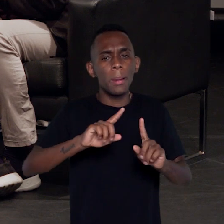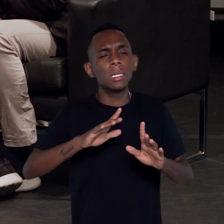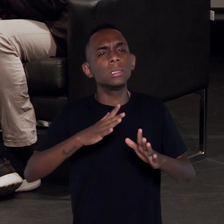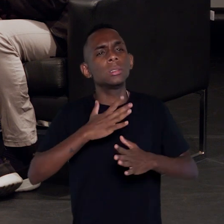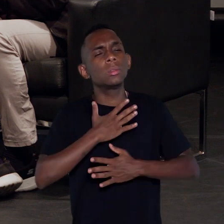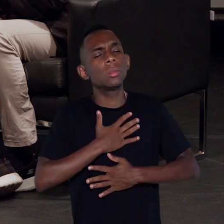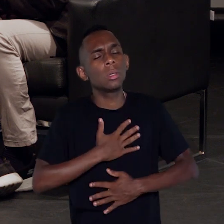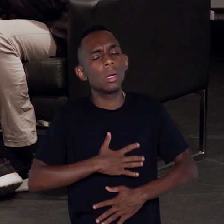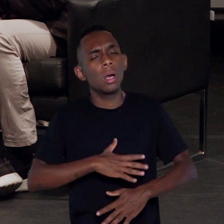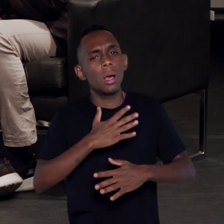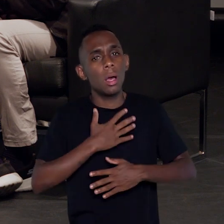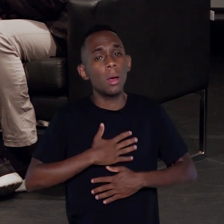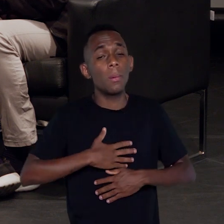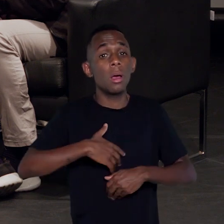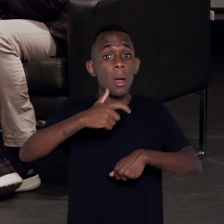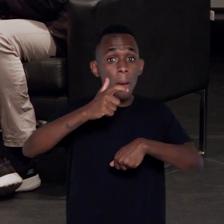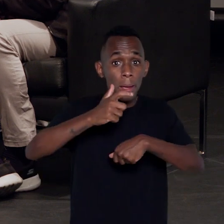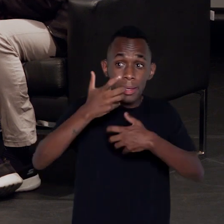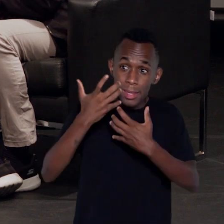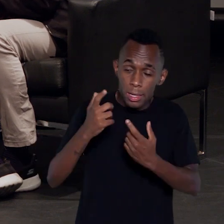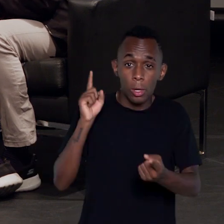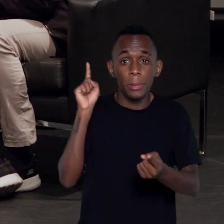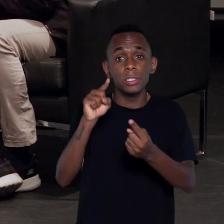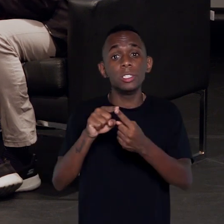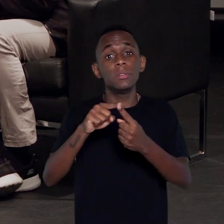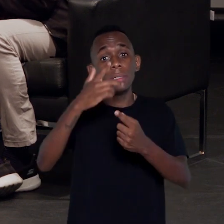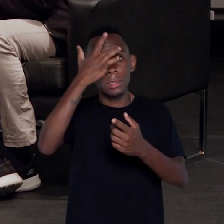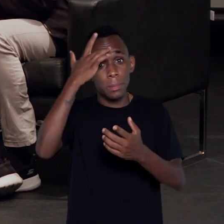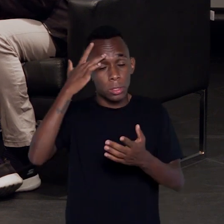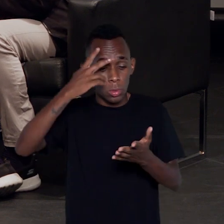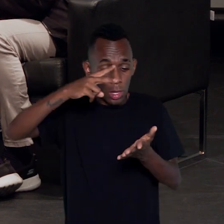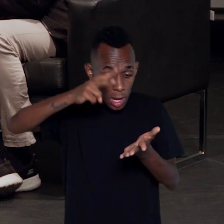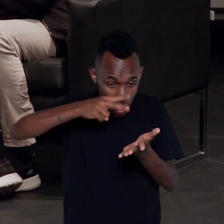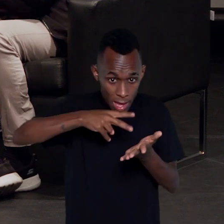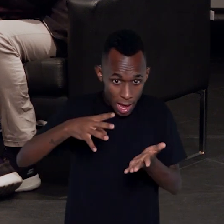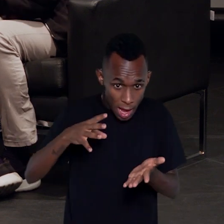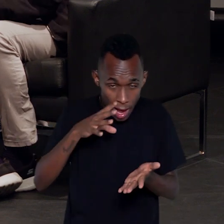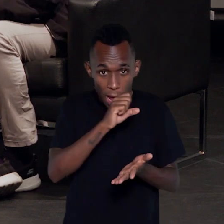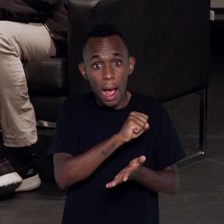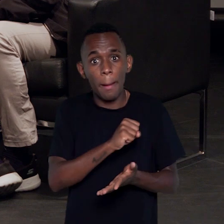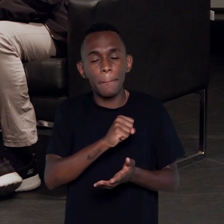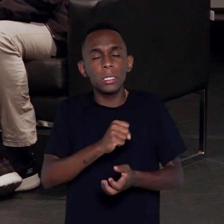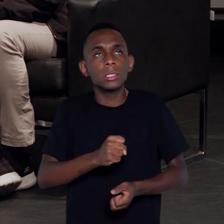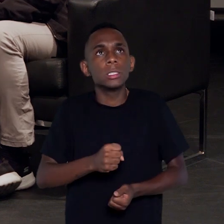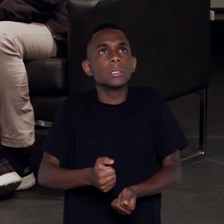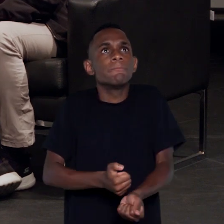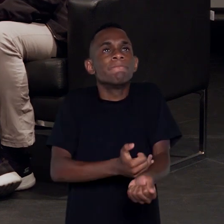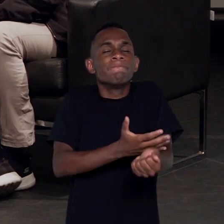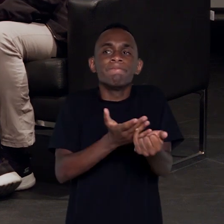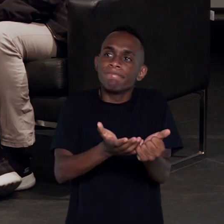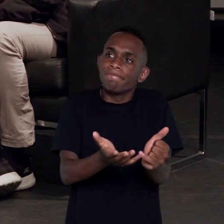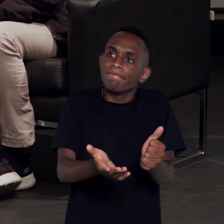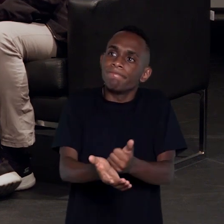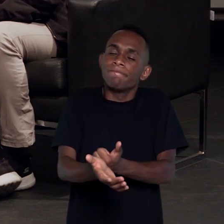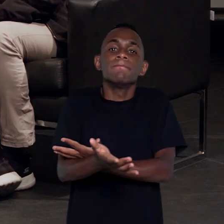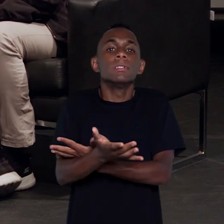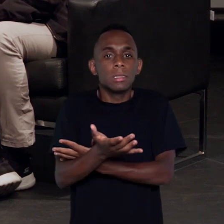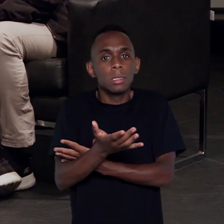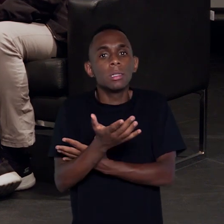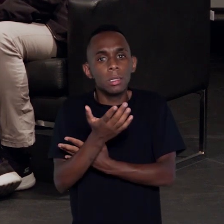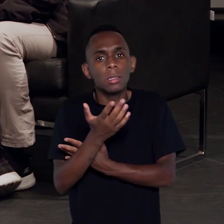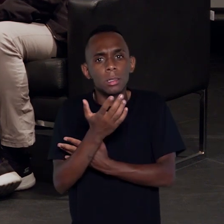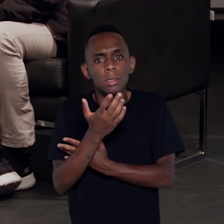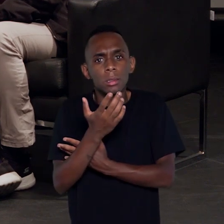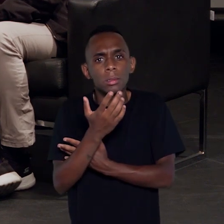devagar, conseguia. Quando queria fazer que o leitor lesse mais rápido e emocionalmente, conseguia.